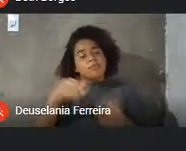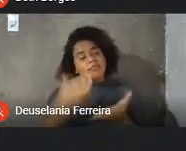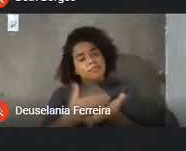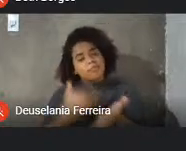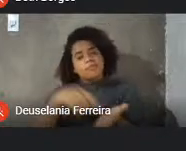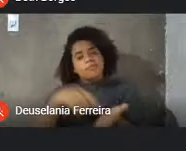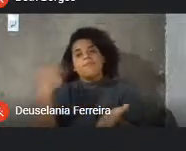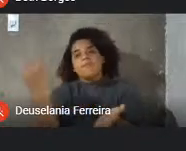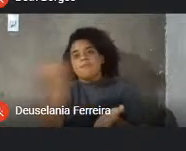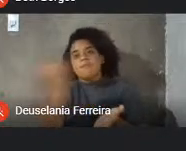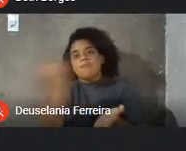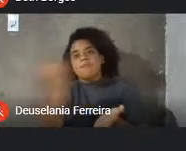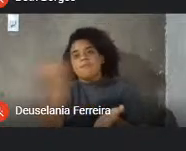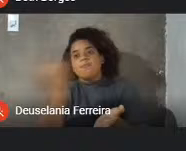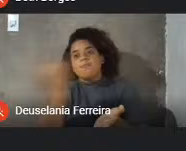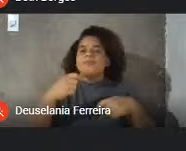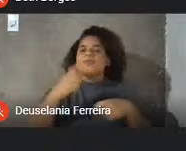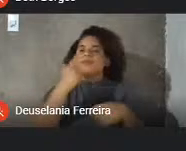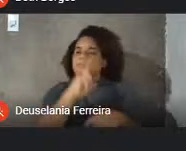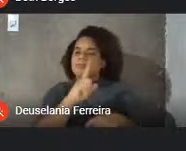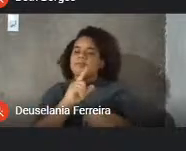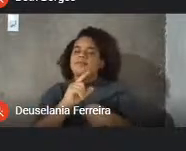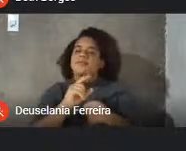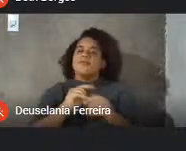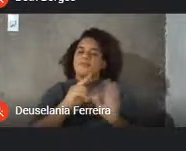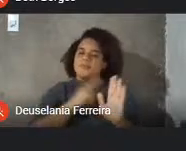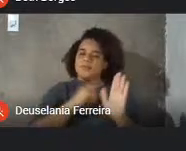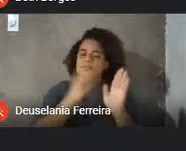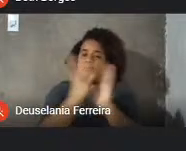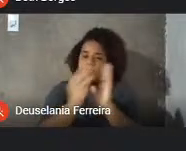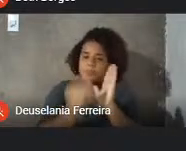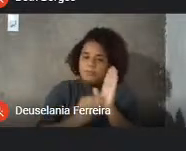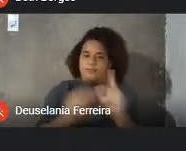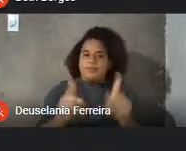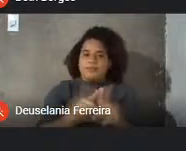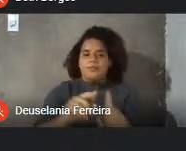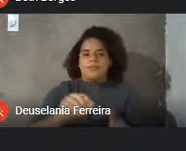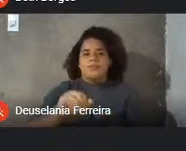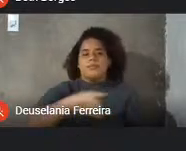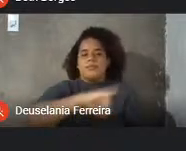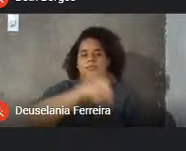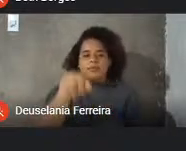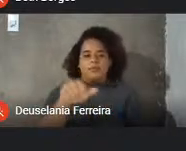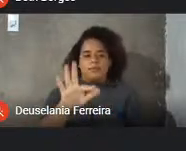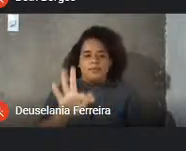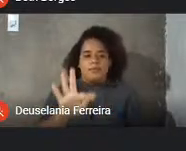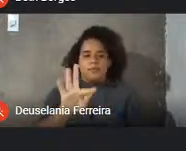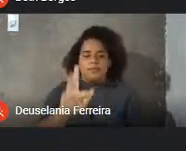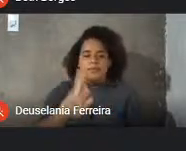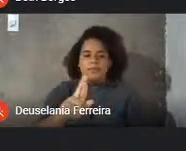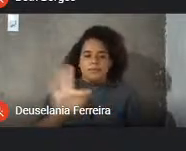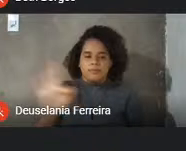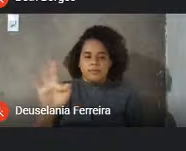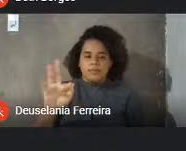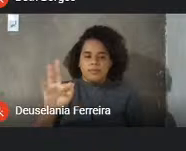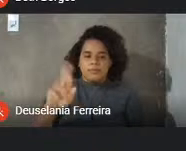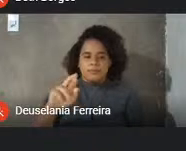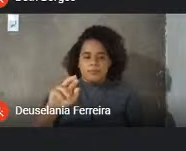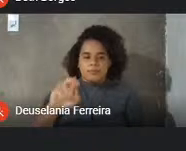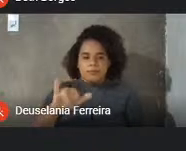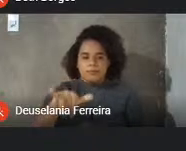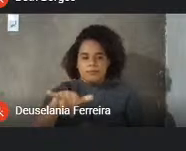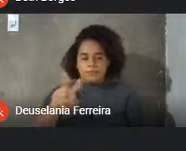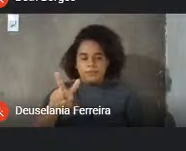na construção desses conteúdos, tá? Jeffrey Young, que é um monstro de